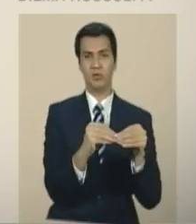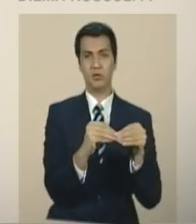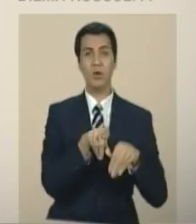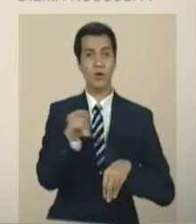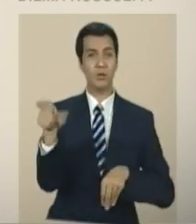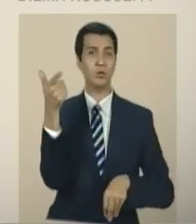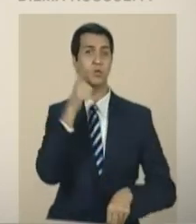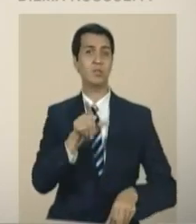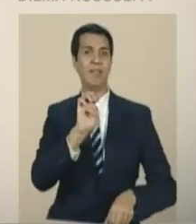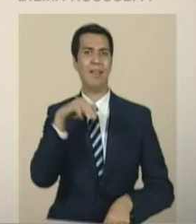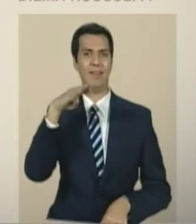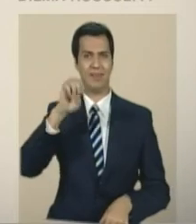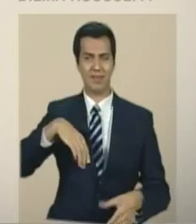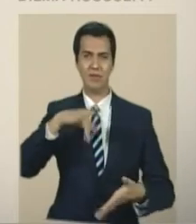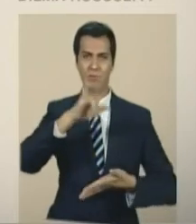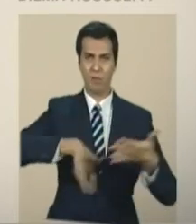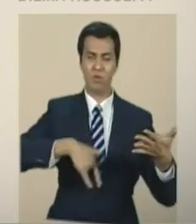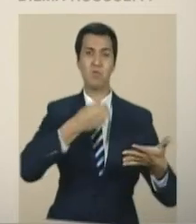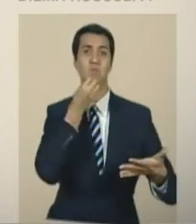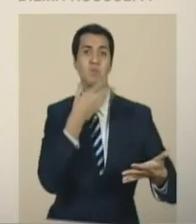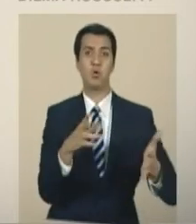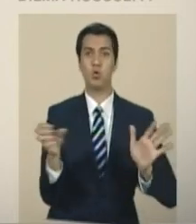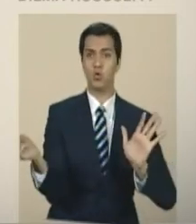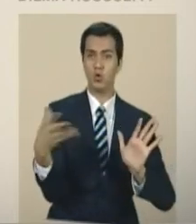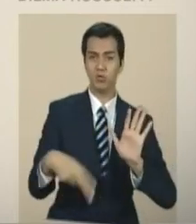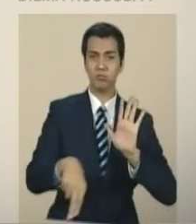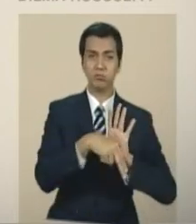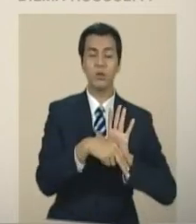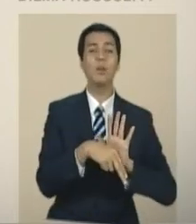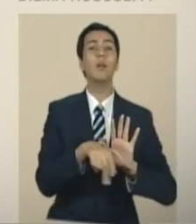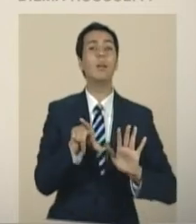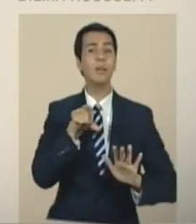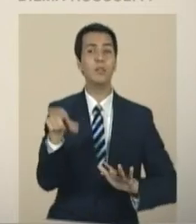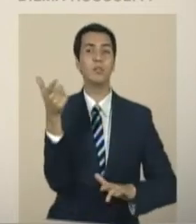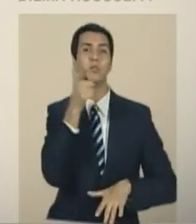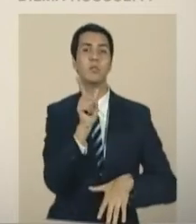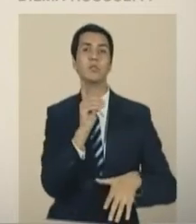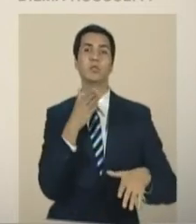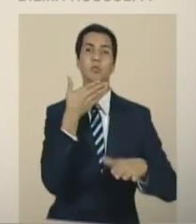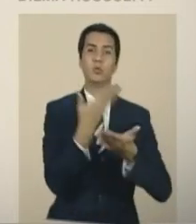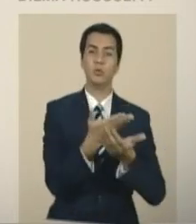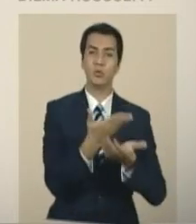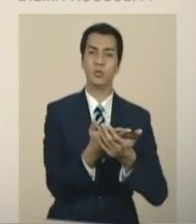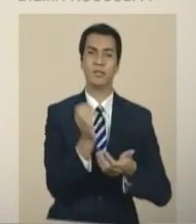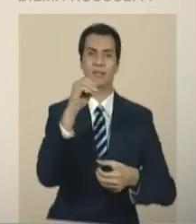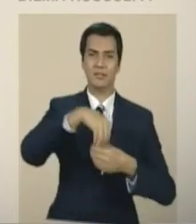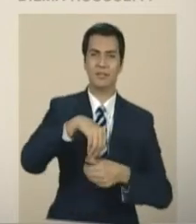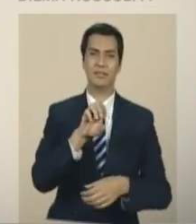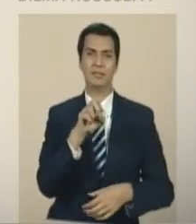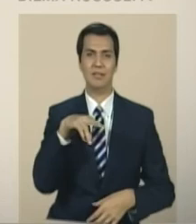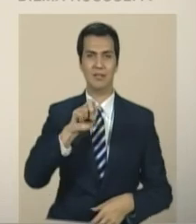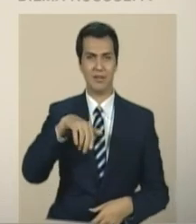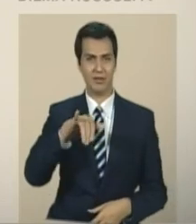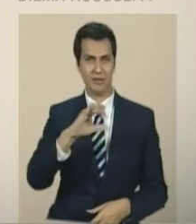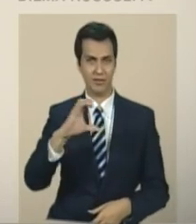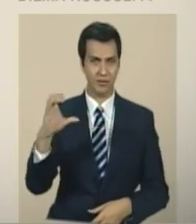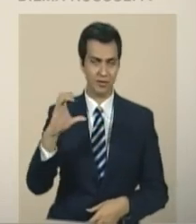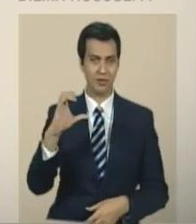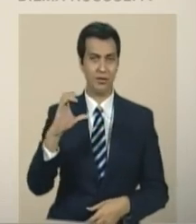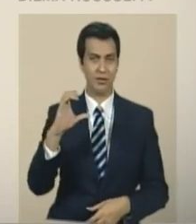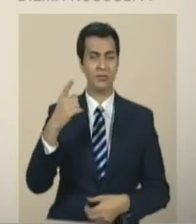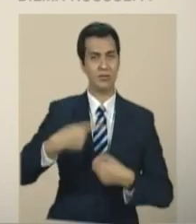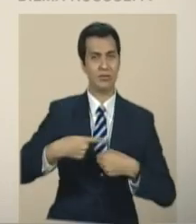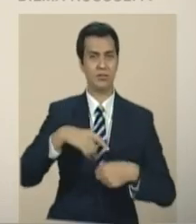uma bolsa do ProUni para um curso superior de desenho industrial no Senac de Santo Amaro em São Paulo mas ele queria mais